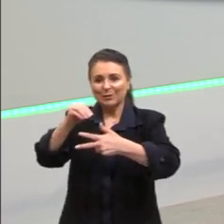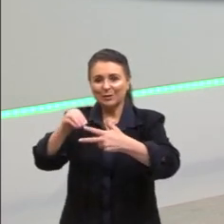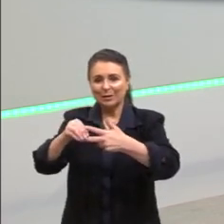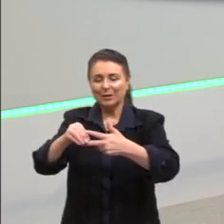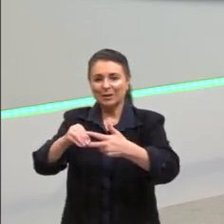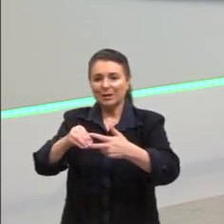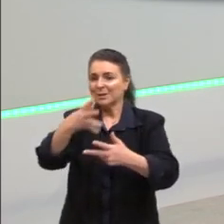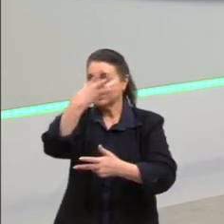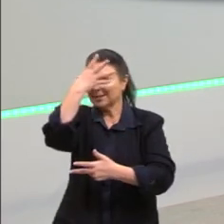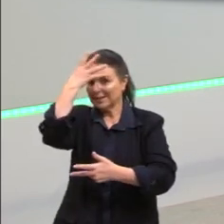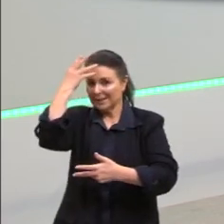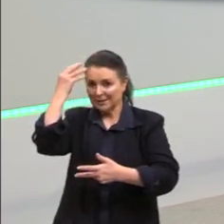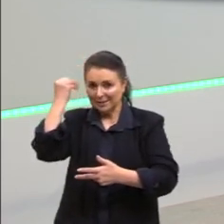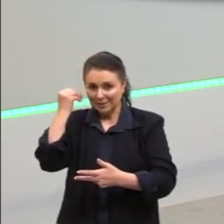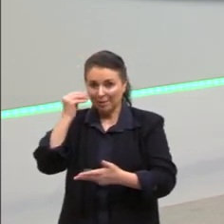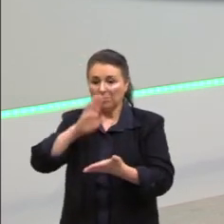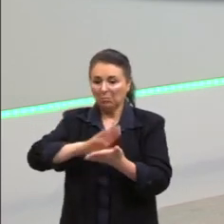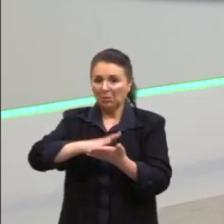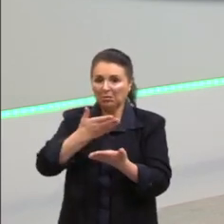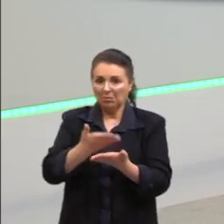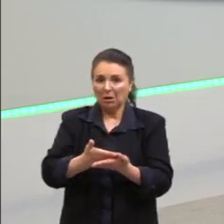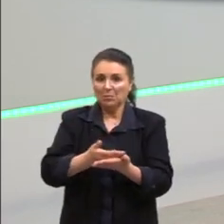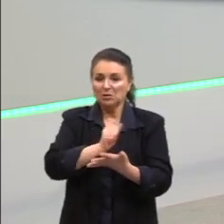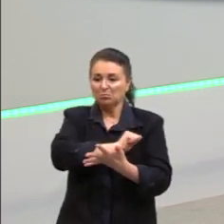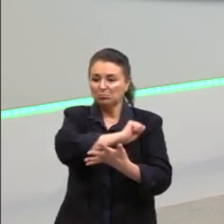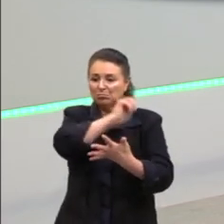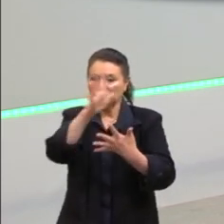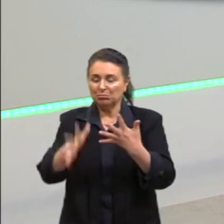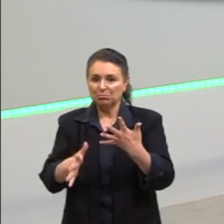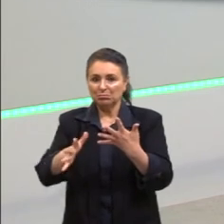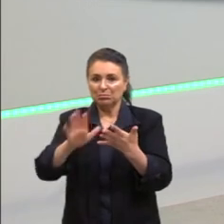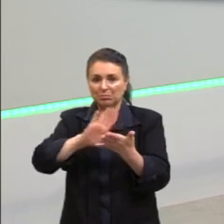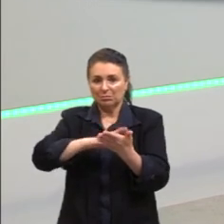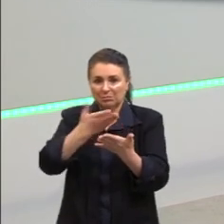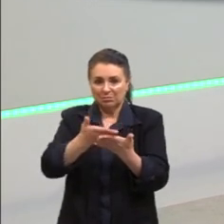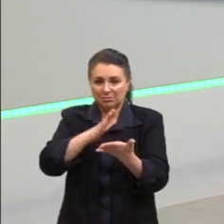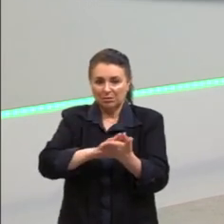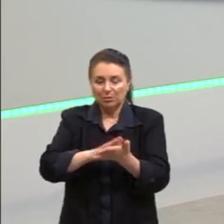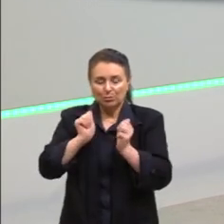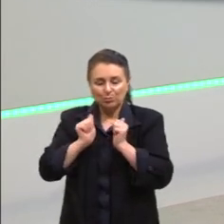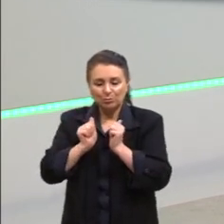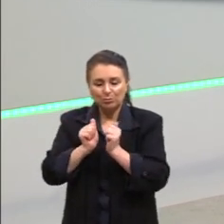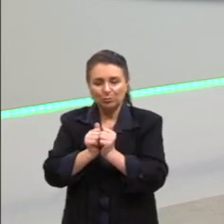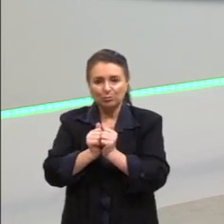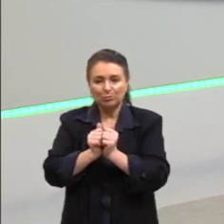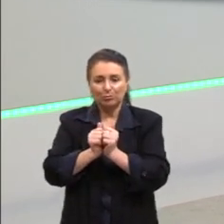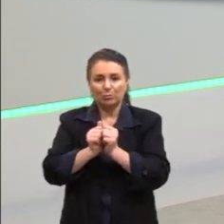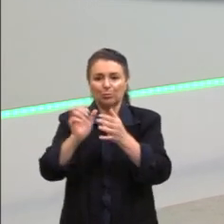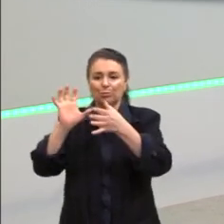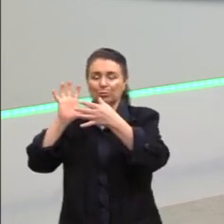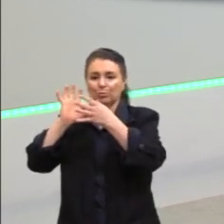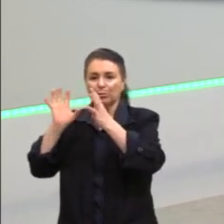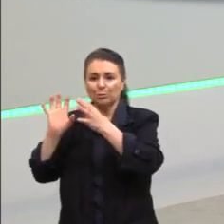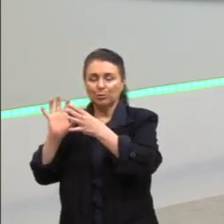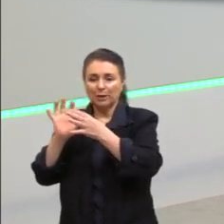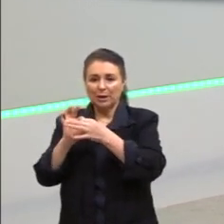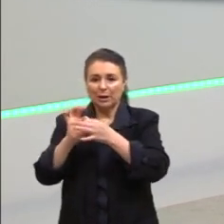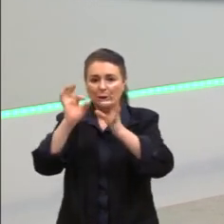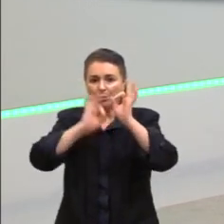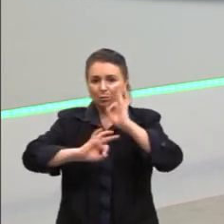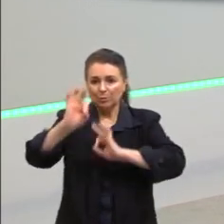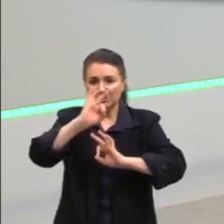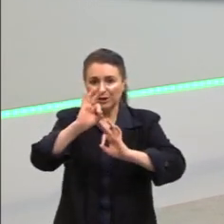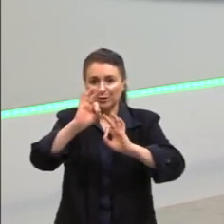das meninas de Libras, né, que fazem um projeto fantástico com a gente. Todo mundo está aqui dando chaves